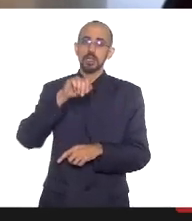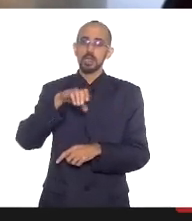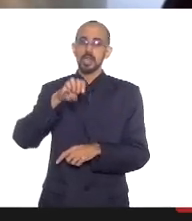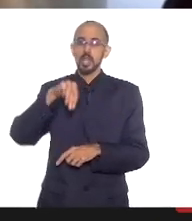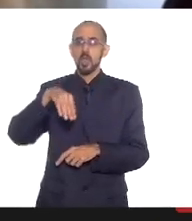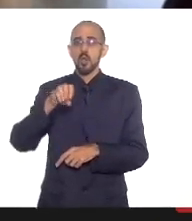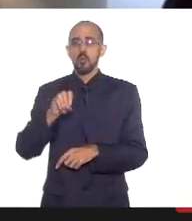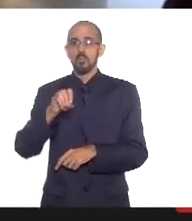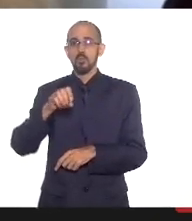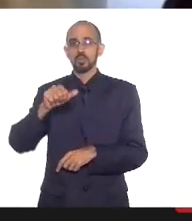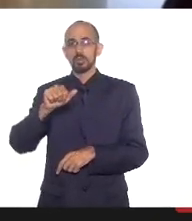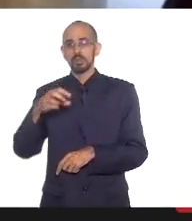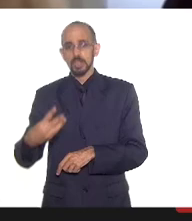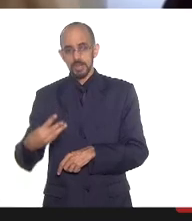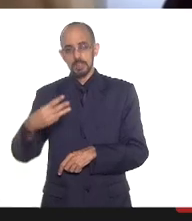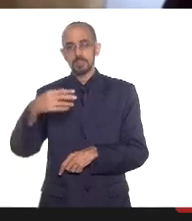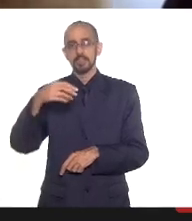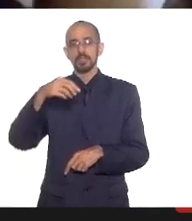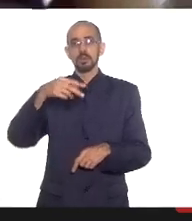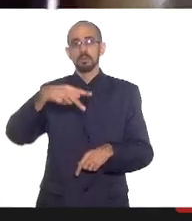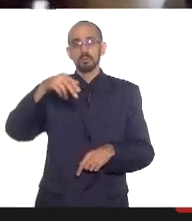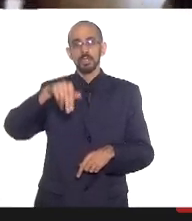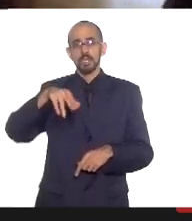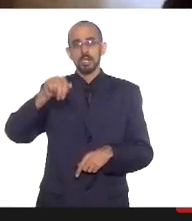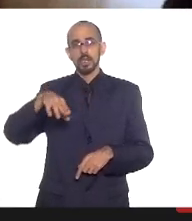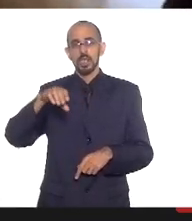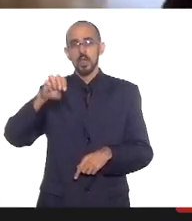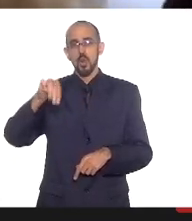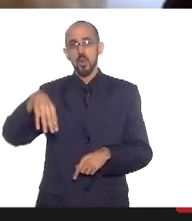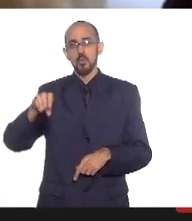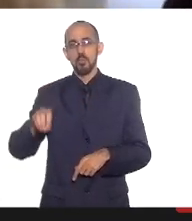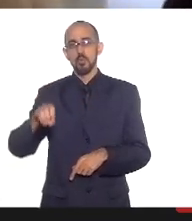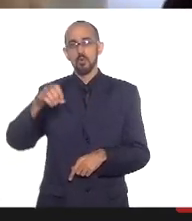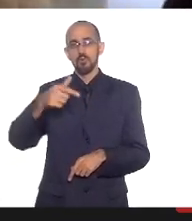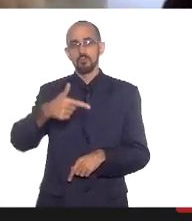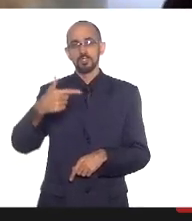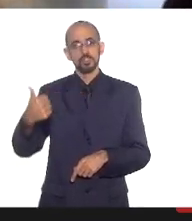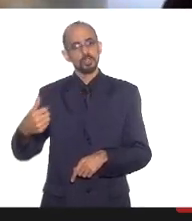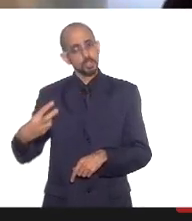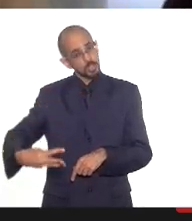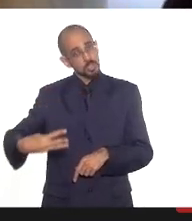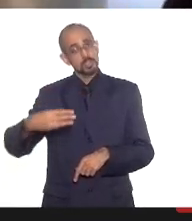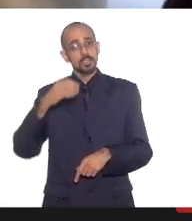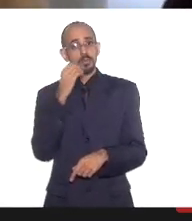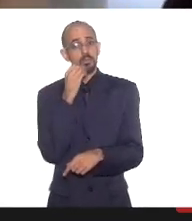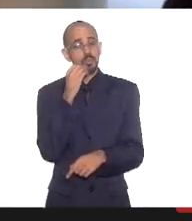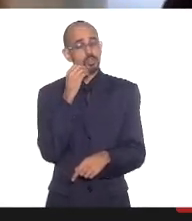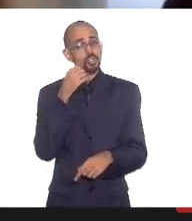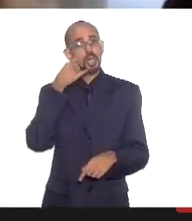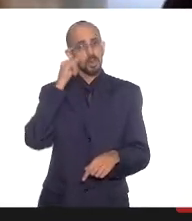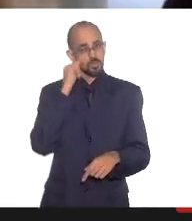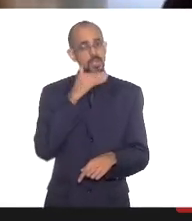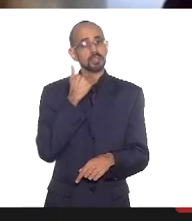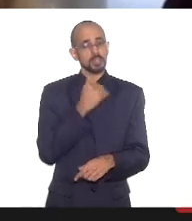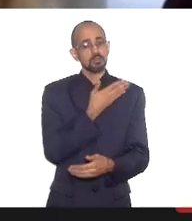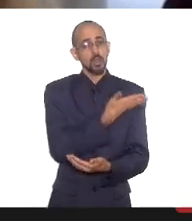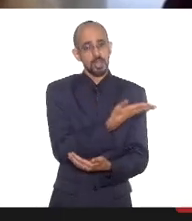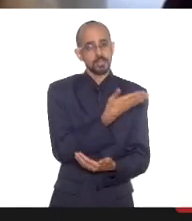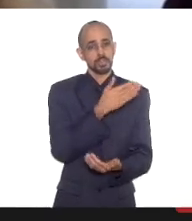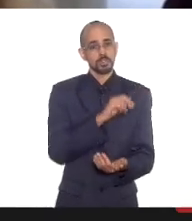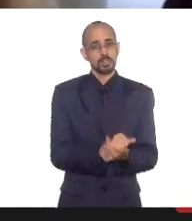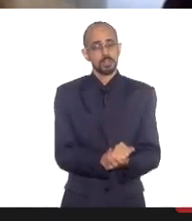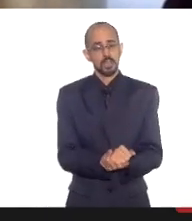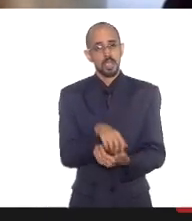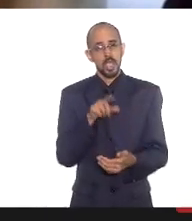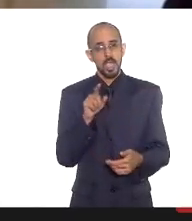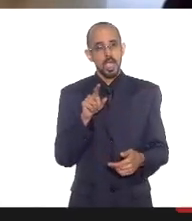ter evitado essas esses horas é a preocupante que